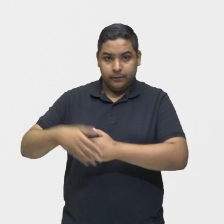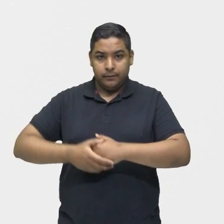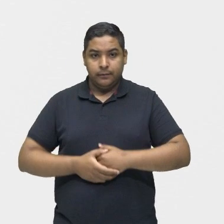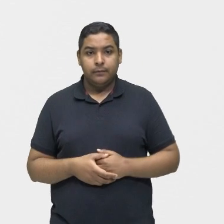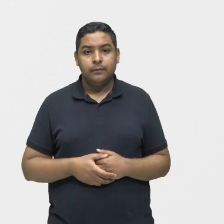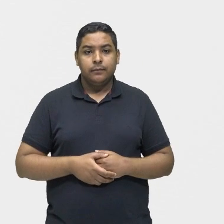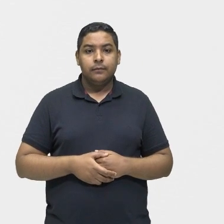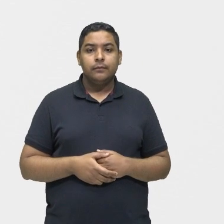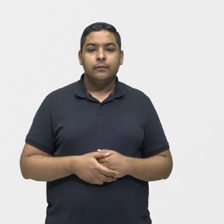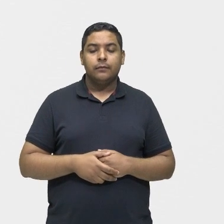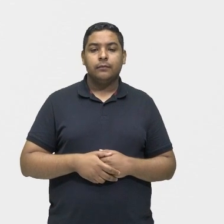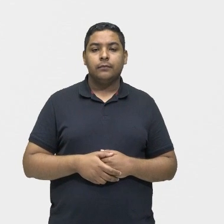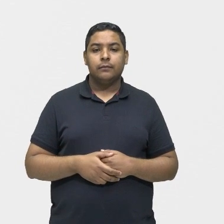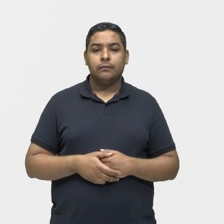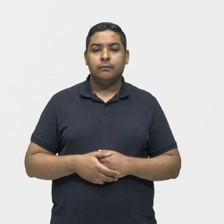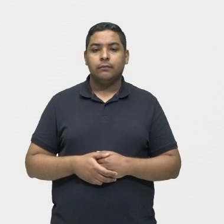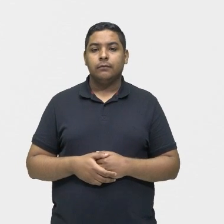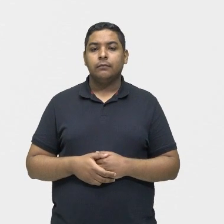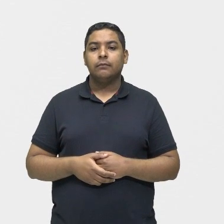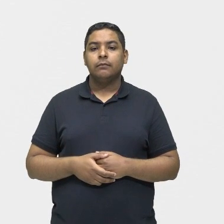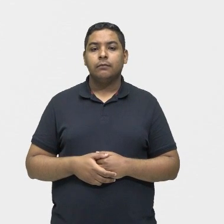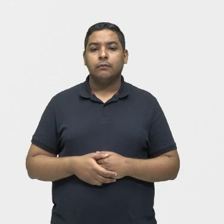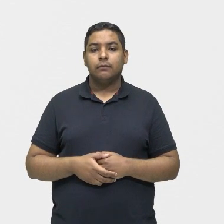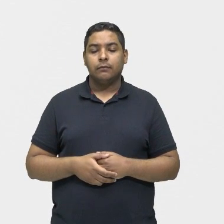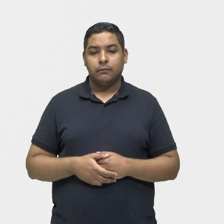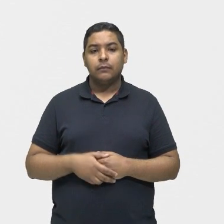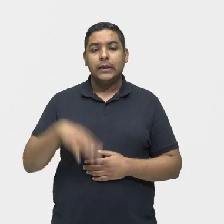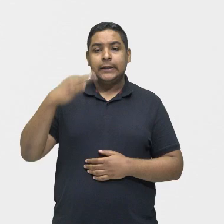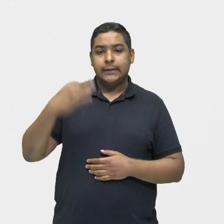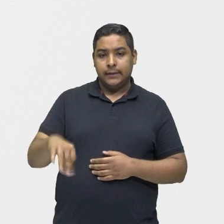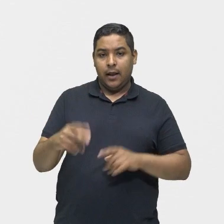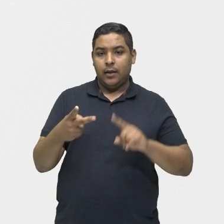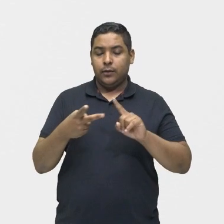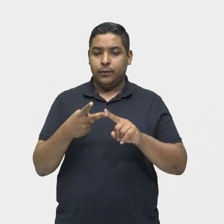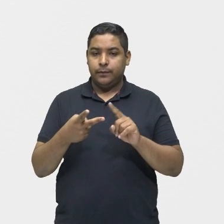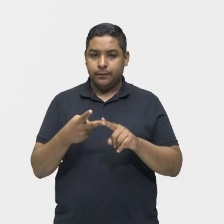significa entre. Sure significa certo, é um adjetivo.